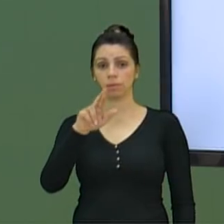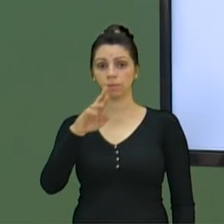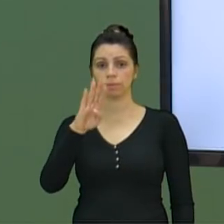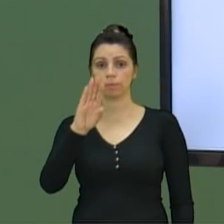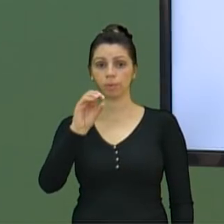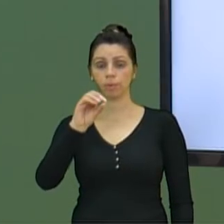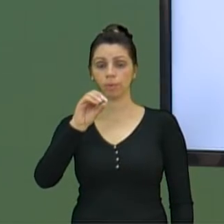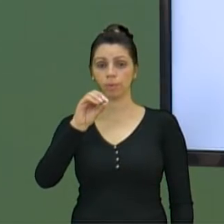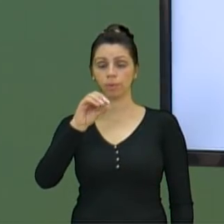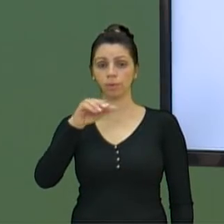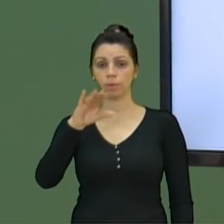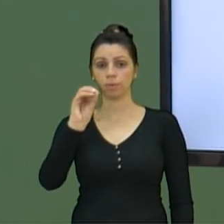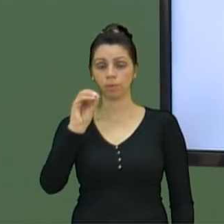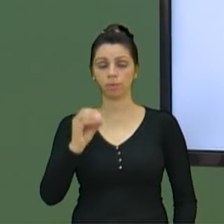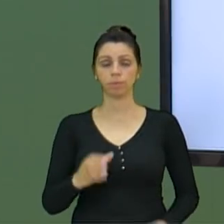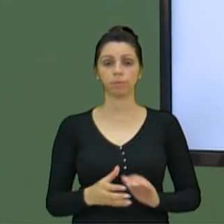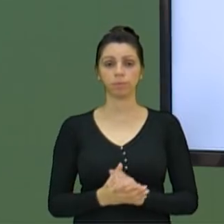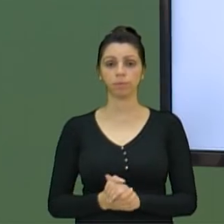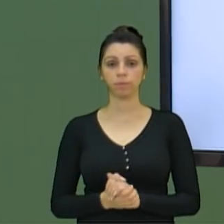sangue